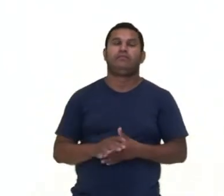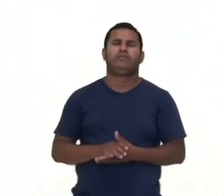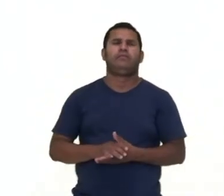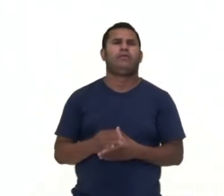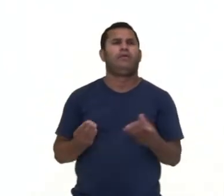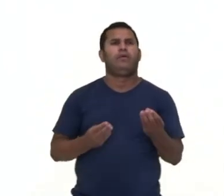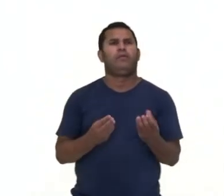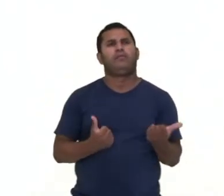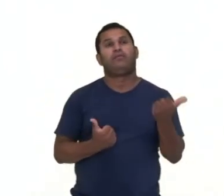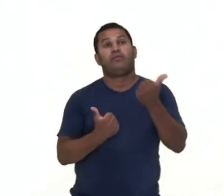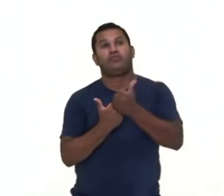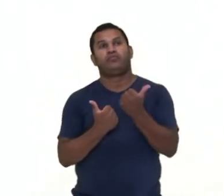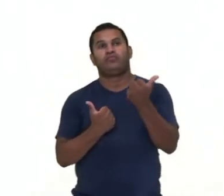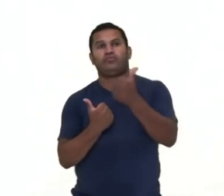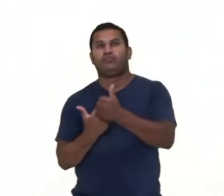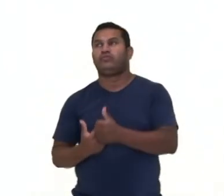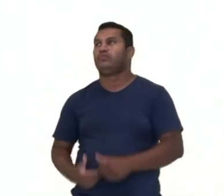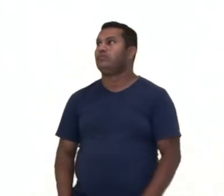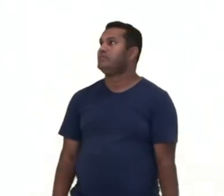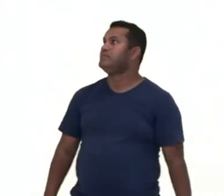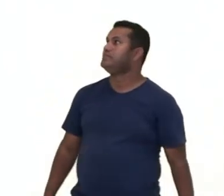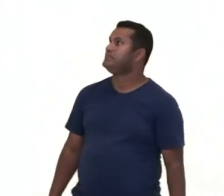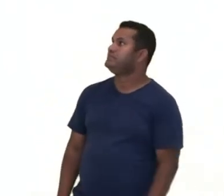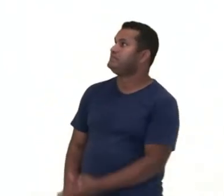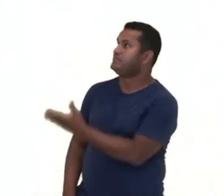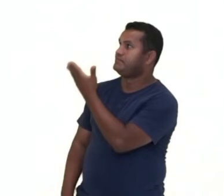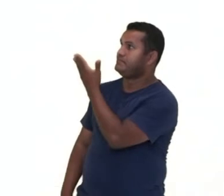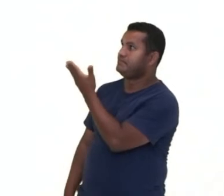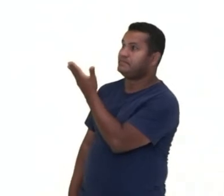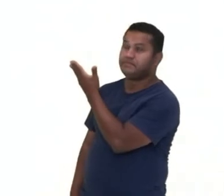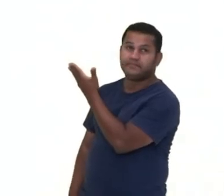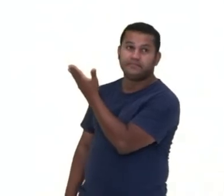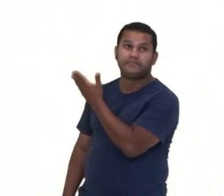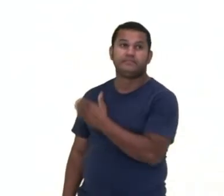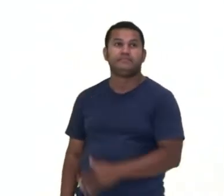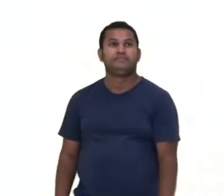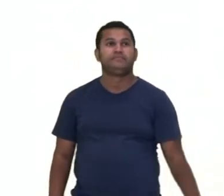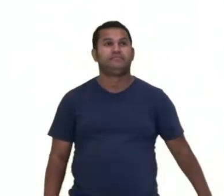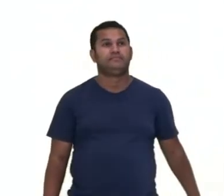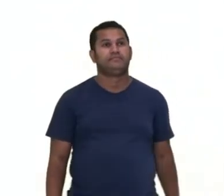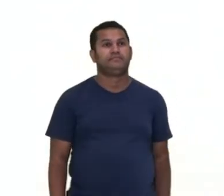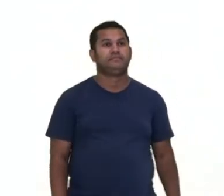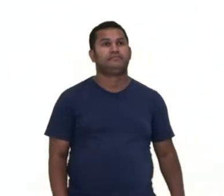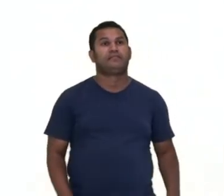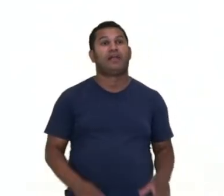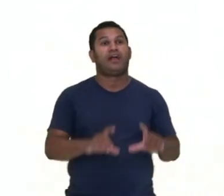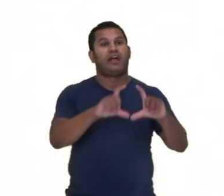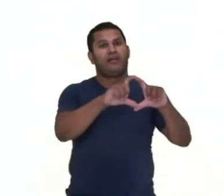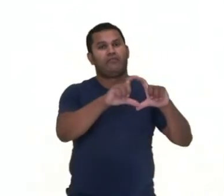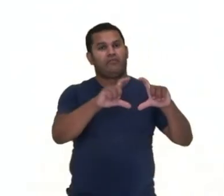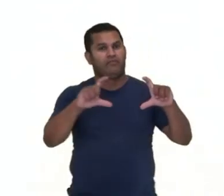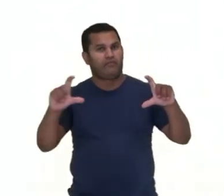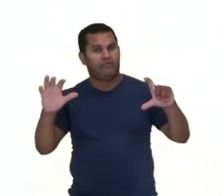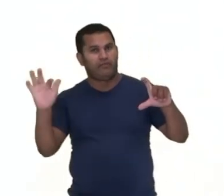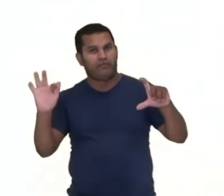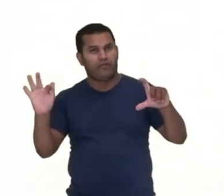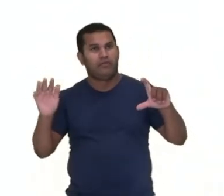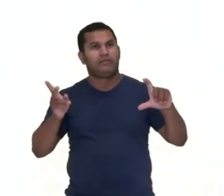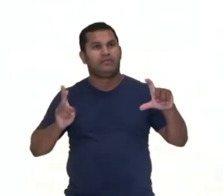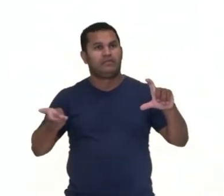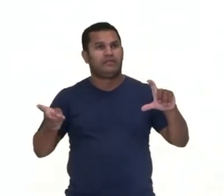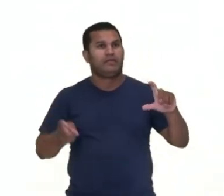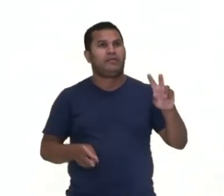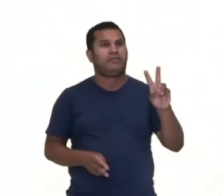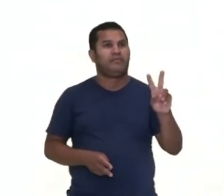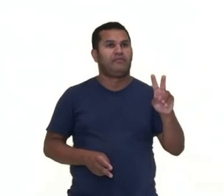aqui, nós vamos ter o seguinte: v ao quadrado é igual v ao quadrado mais 2 vezes a vezes ΔS. Vou substituir os valores.